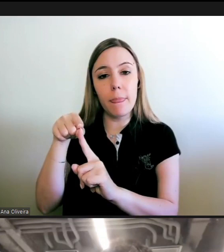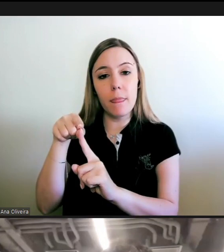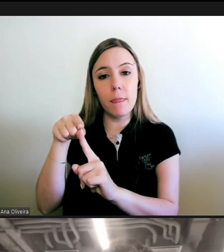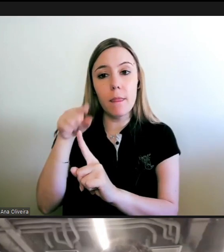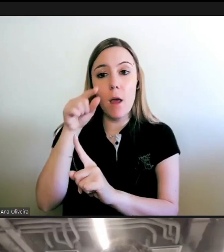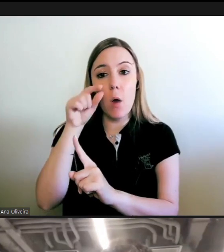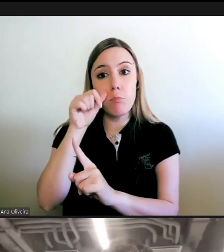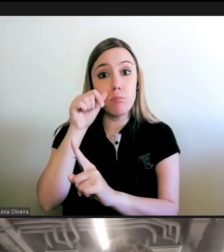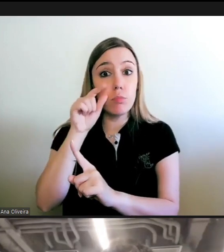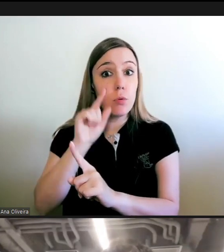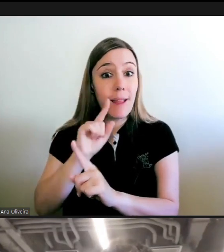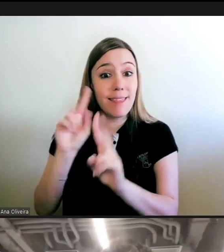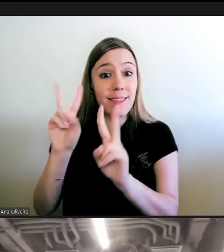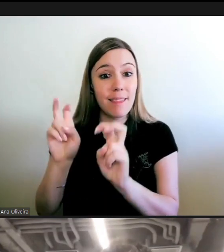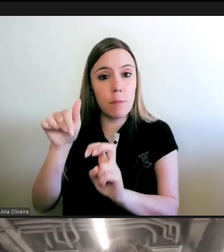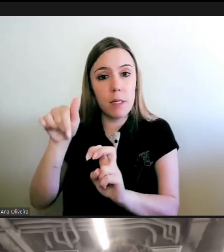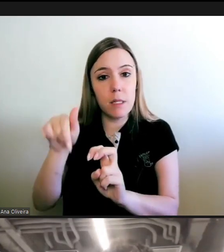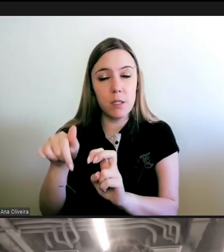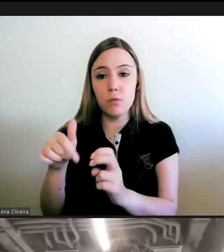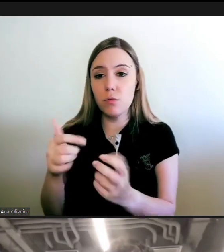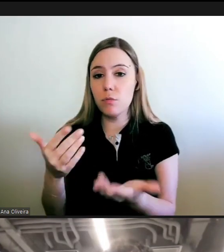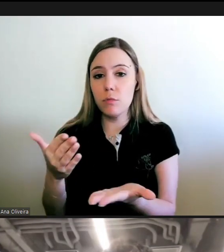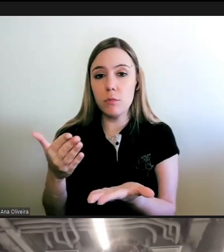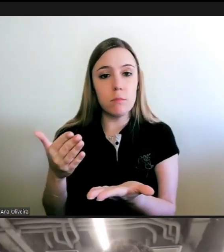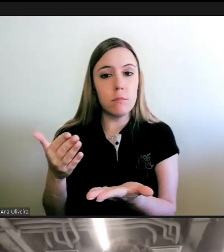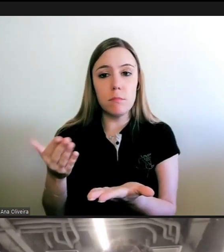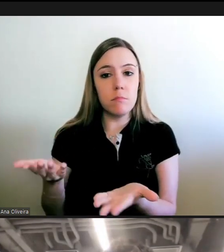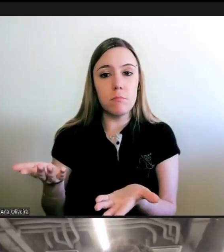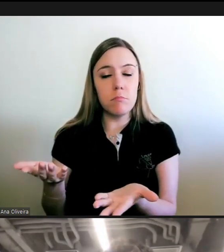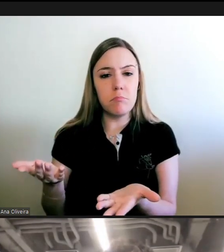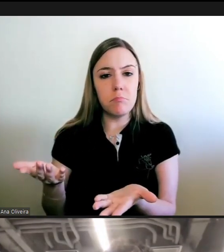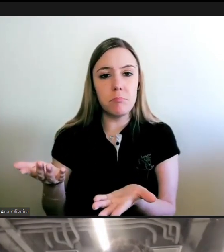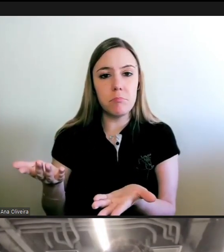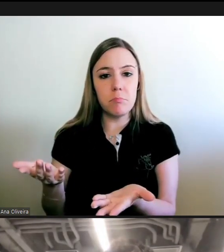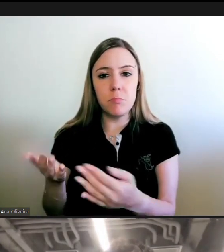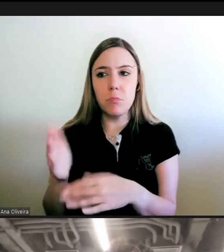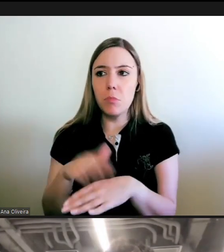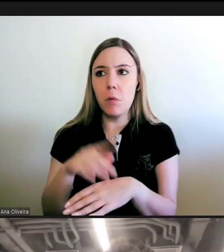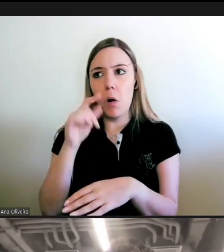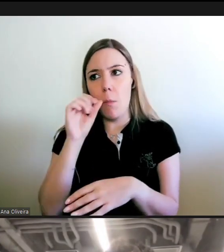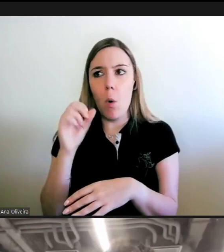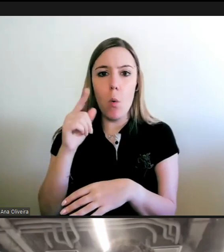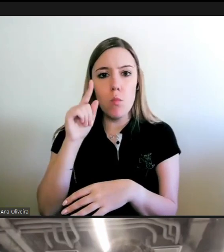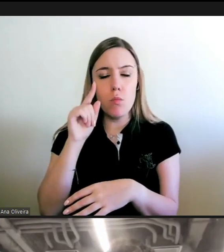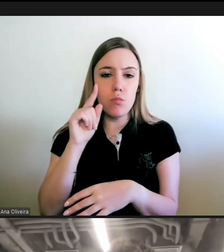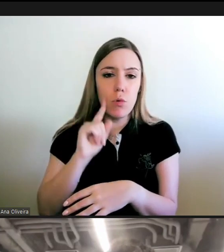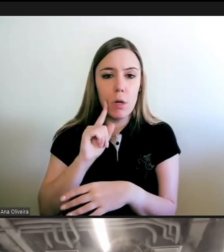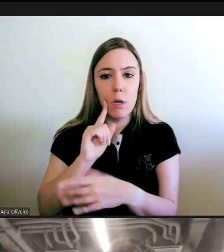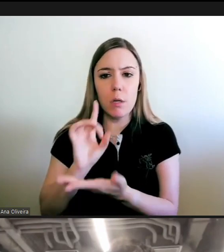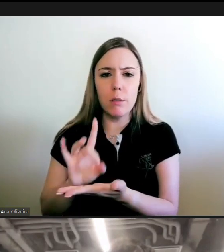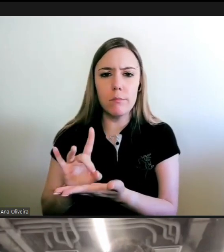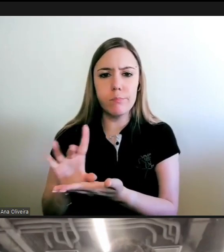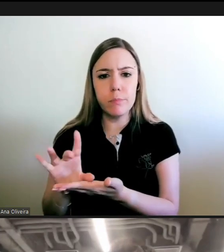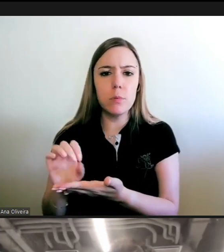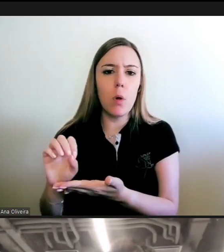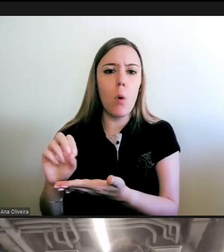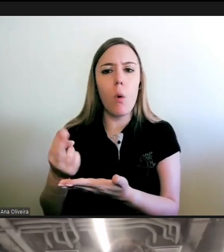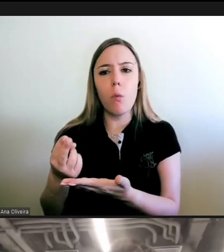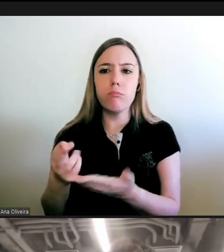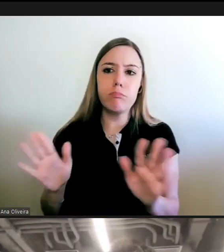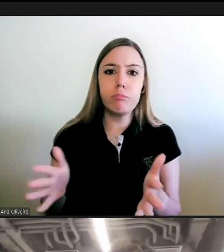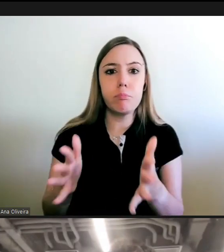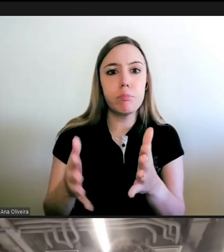tema género, não seja de per si fator de promoção ou despromoção dos nossos trabalhadores